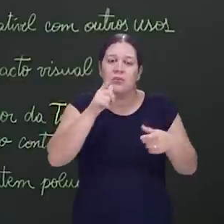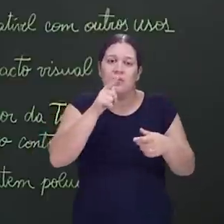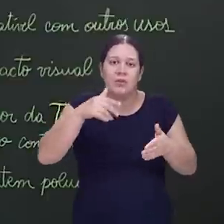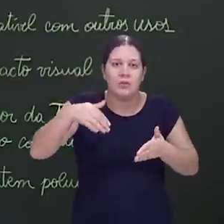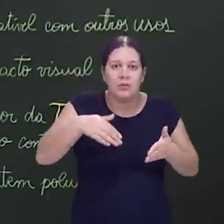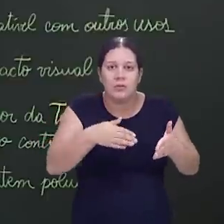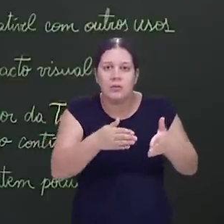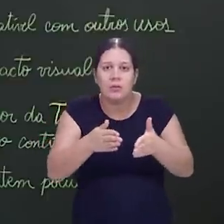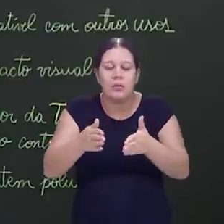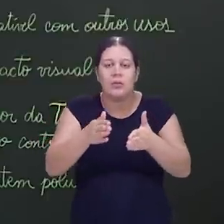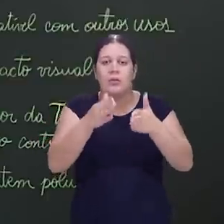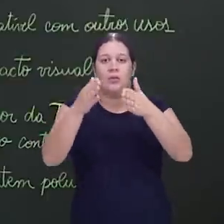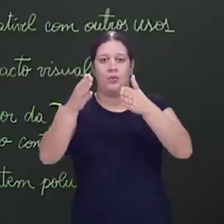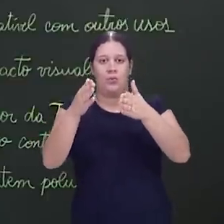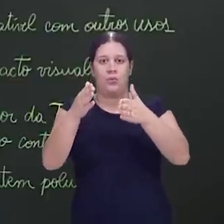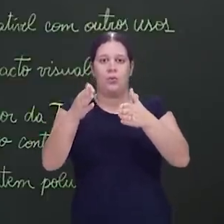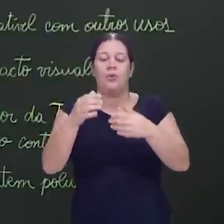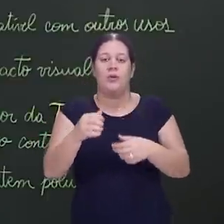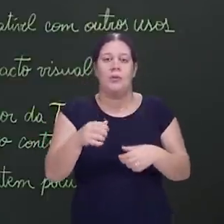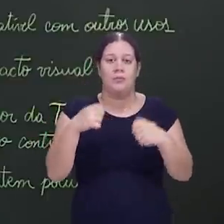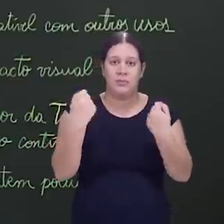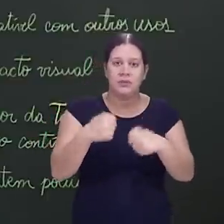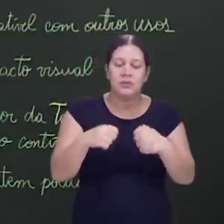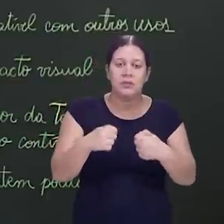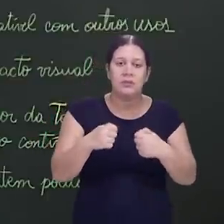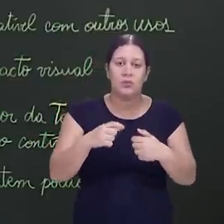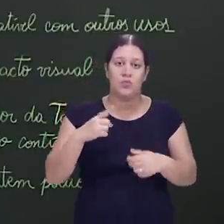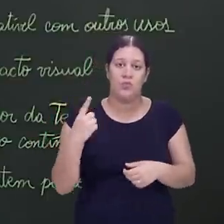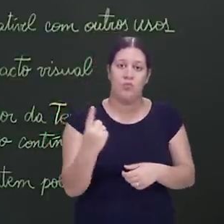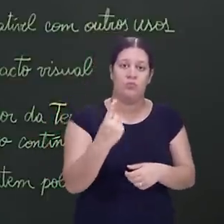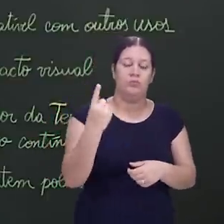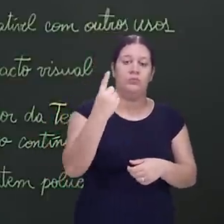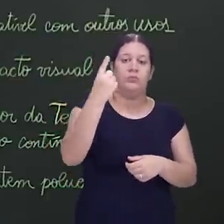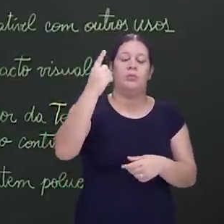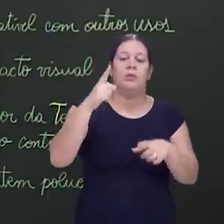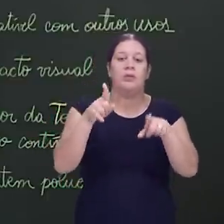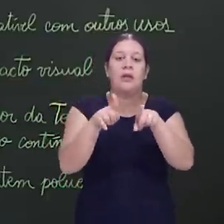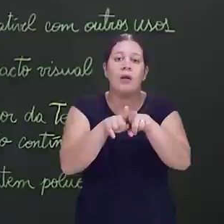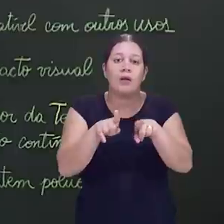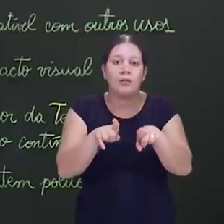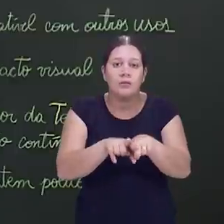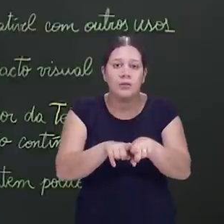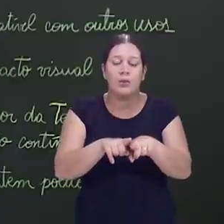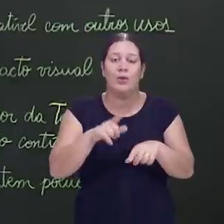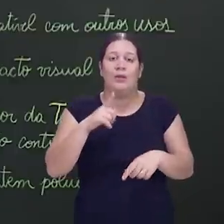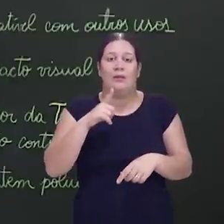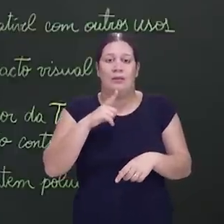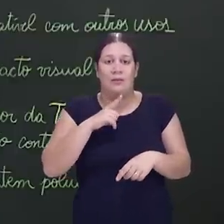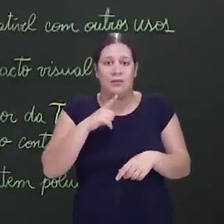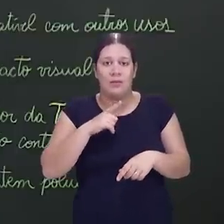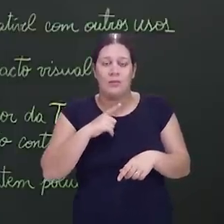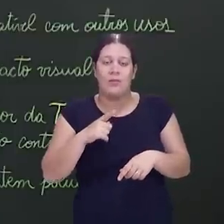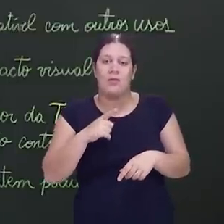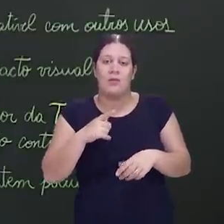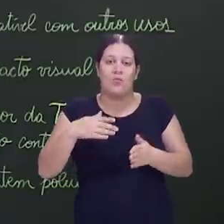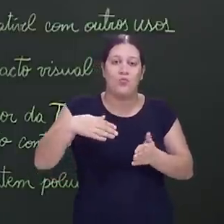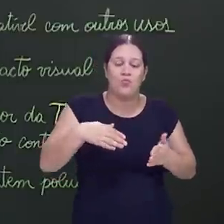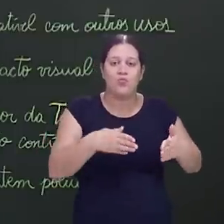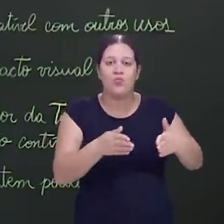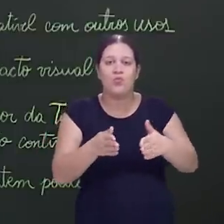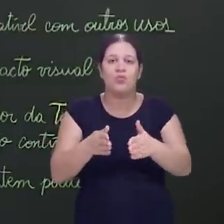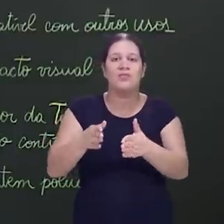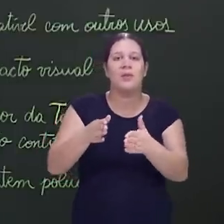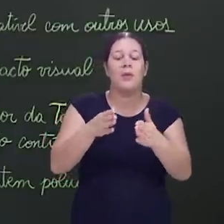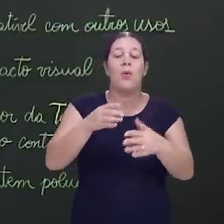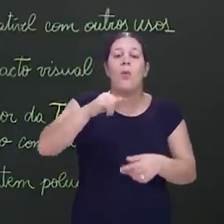de um relevo que favoreça, que tenha aí algumas altitudes. E como vai ser feito? Muitas vezes há um desvio do curso do rio,